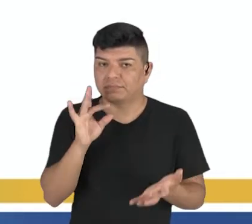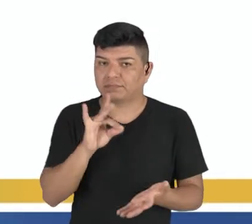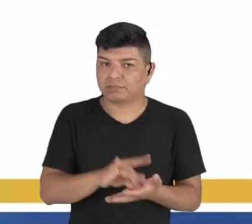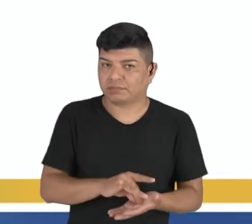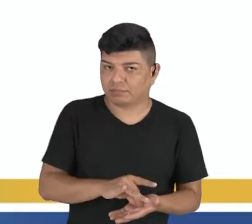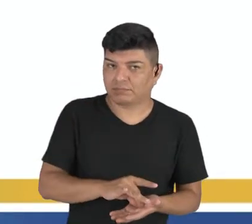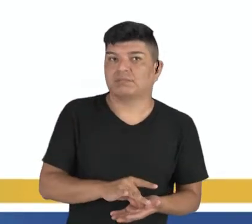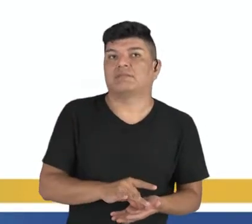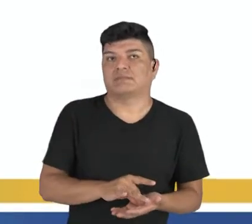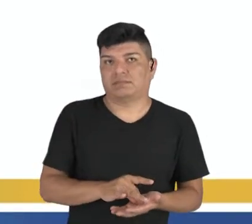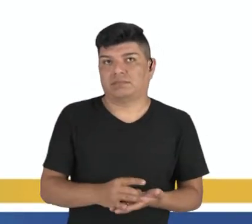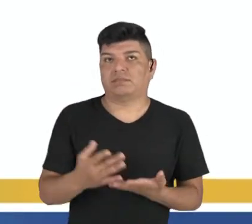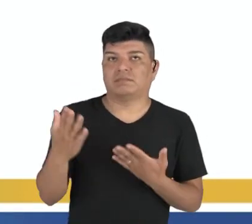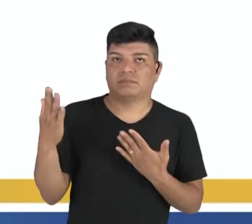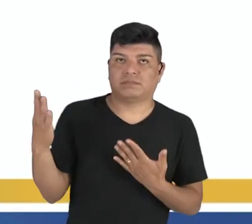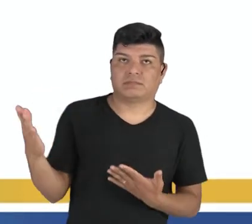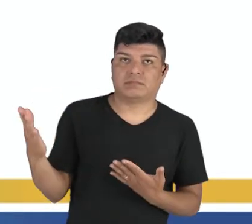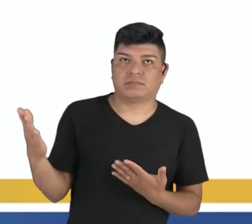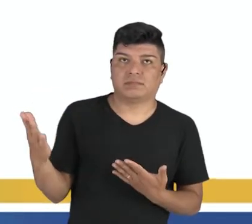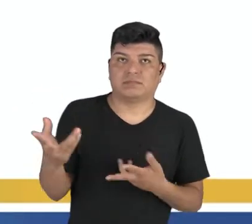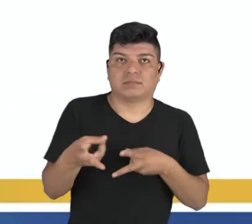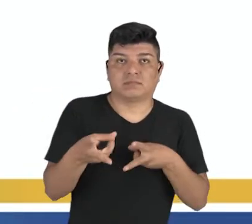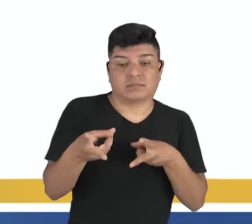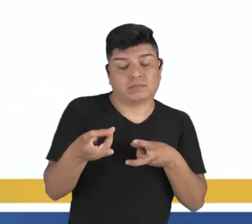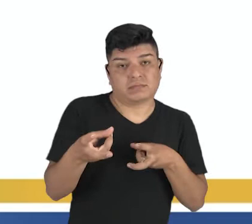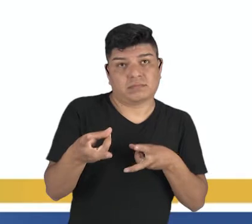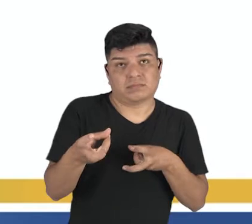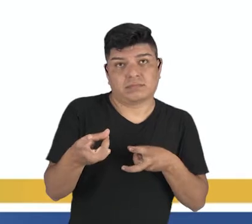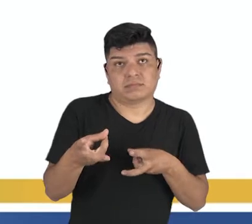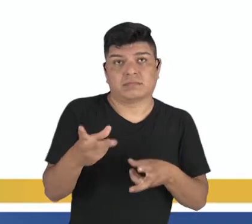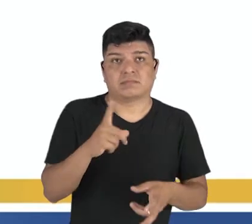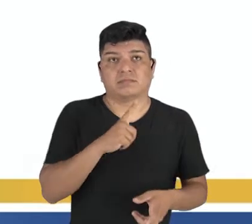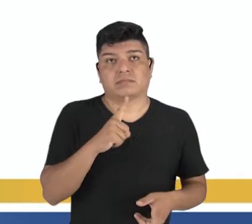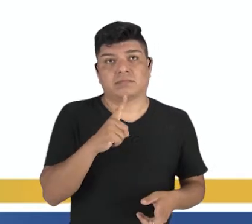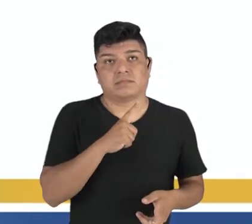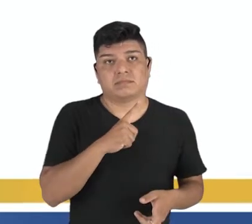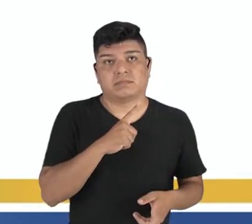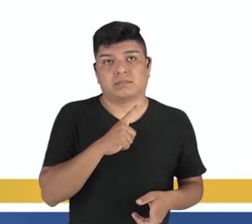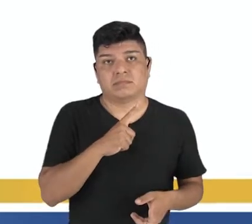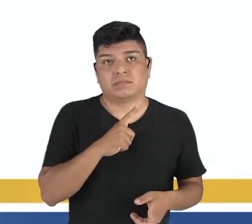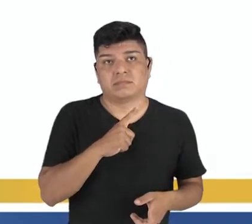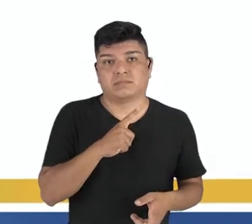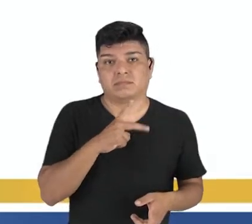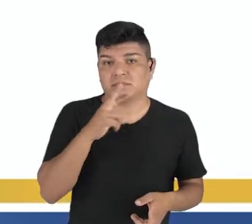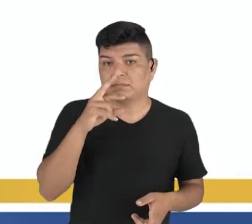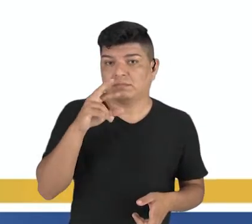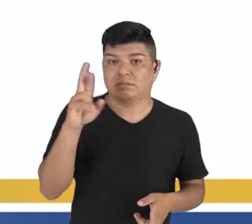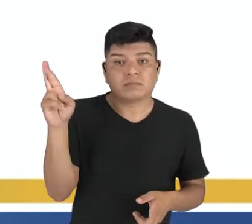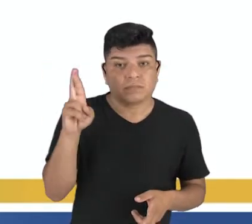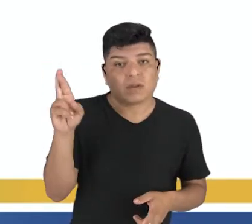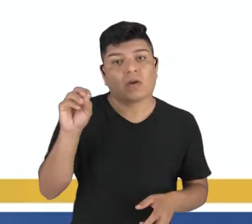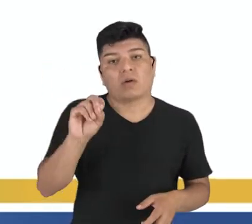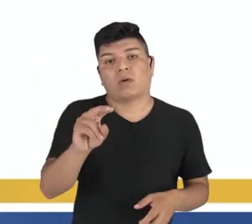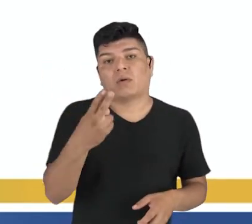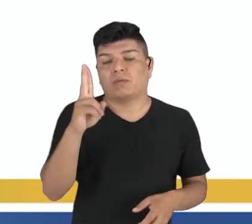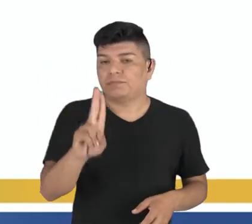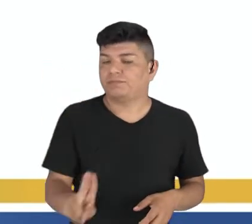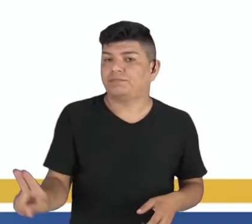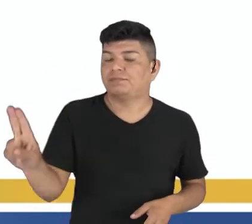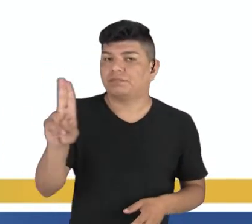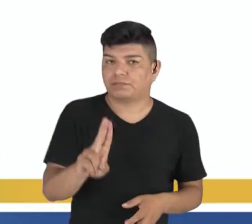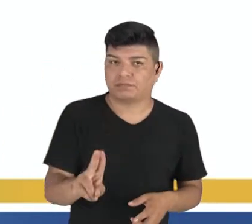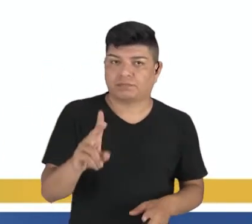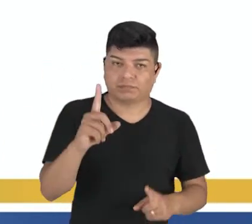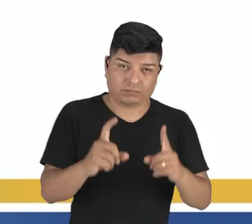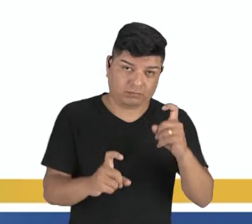queria. Então, nesse caso, vocês vão perceber que existem uma regularidade ou a utilização